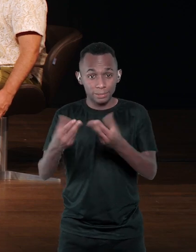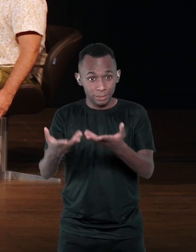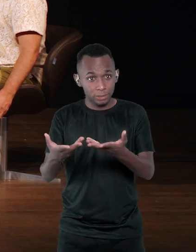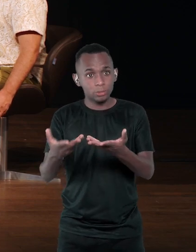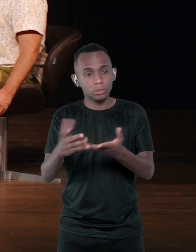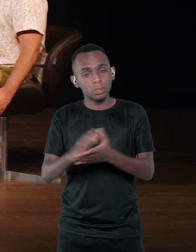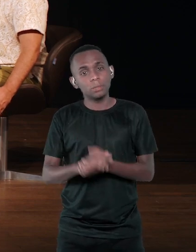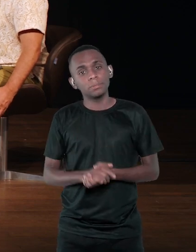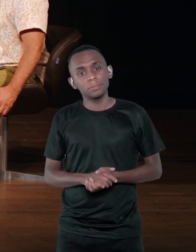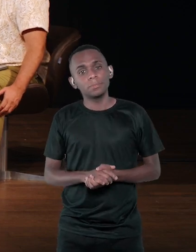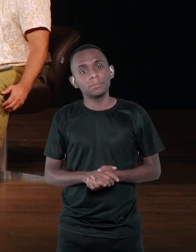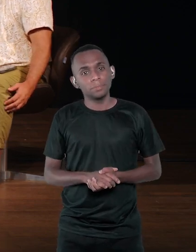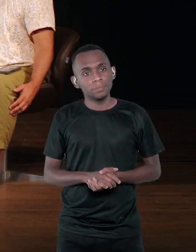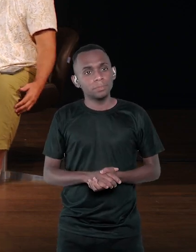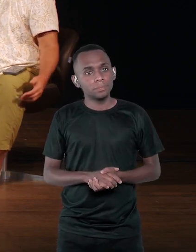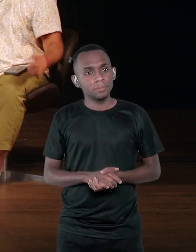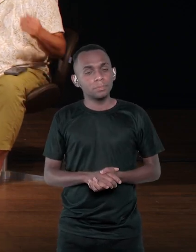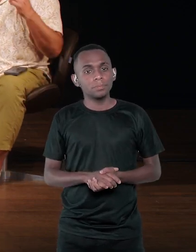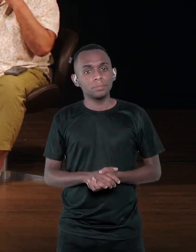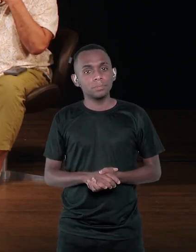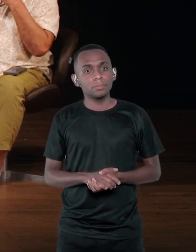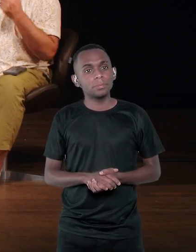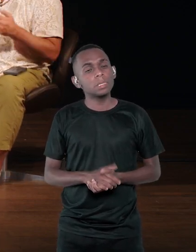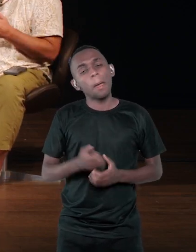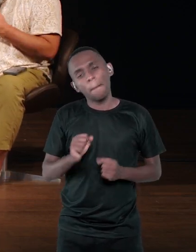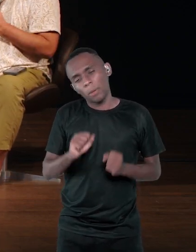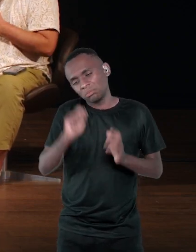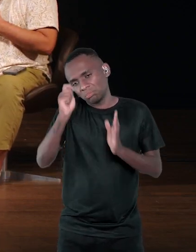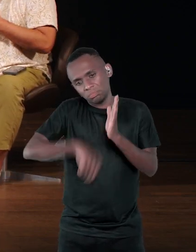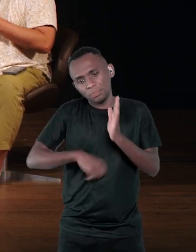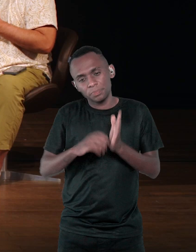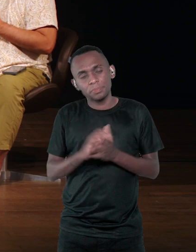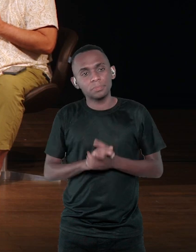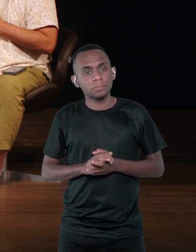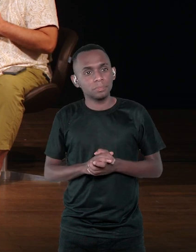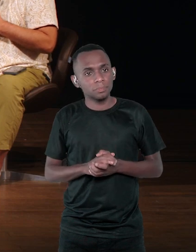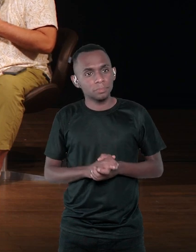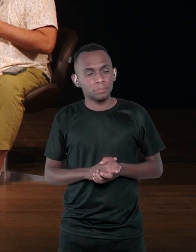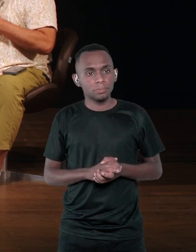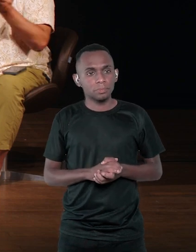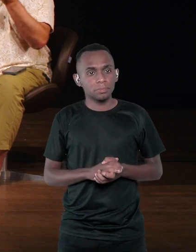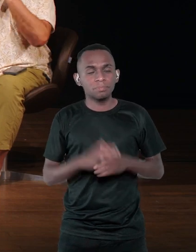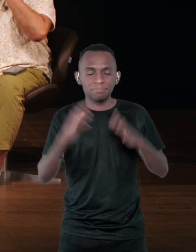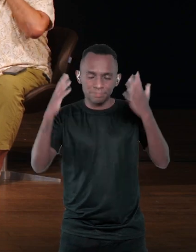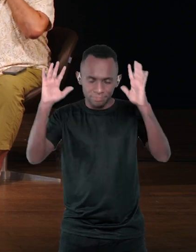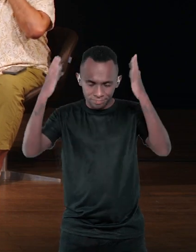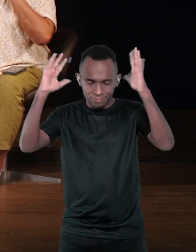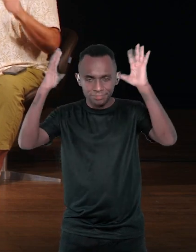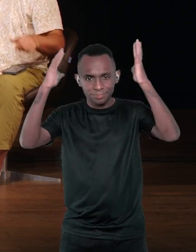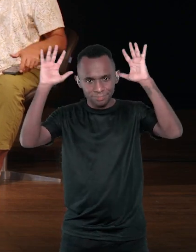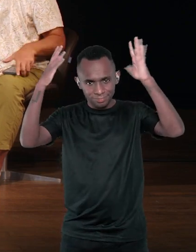de receber. Dos novos olhares, e a gente pode autografar com o maior prazer. Mas eu